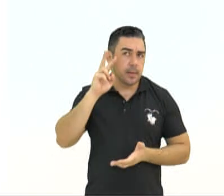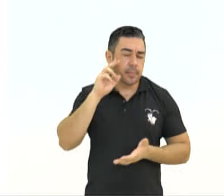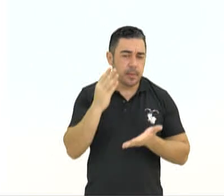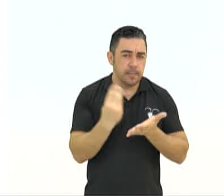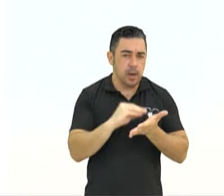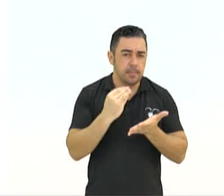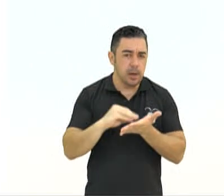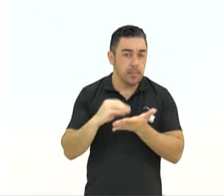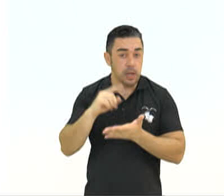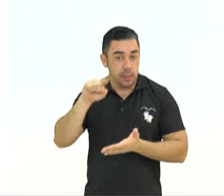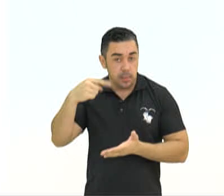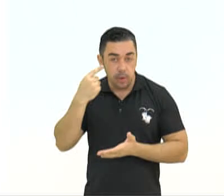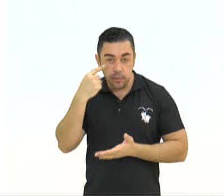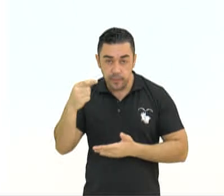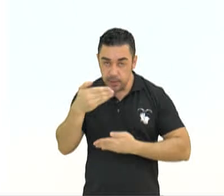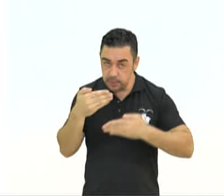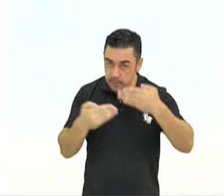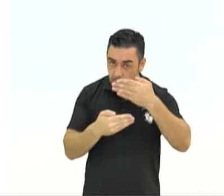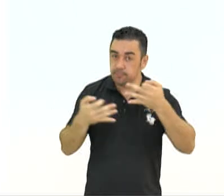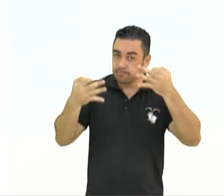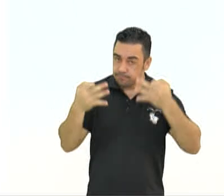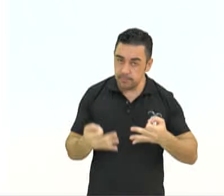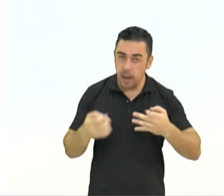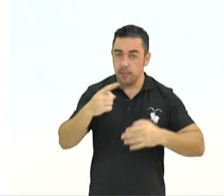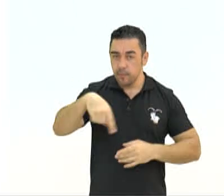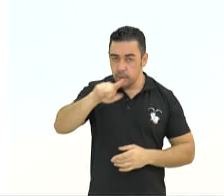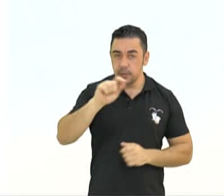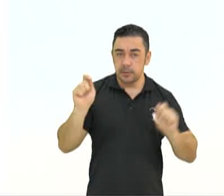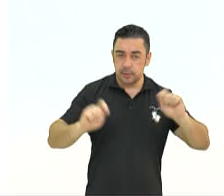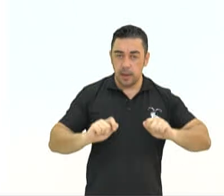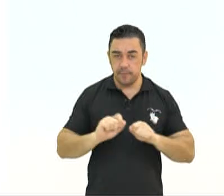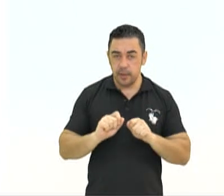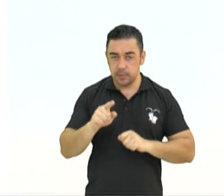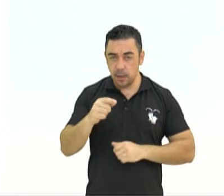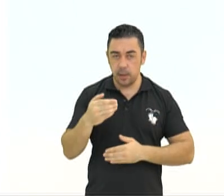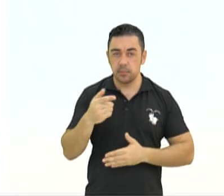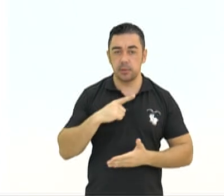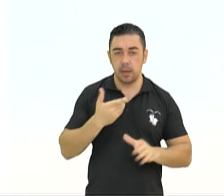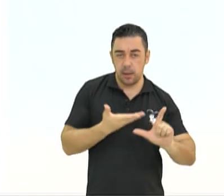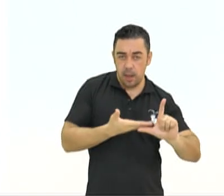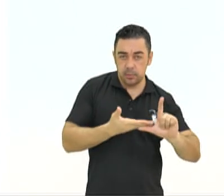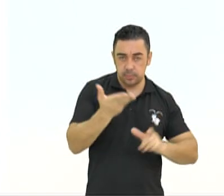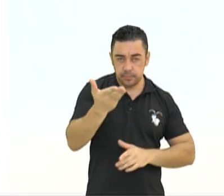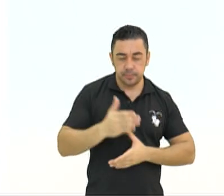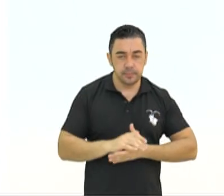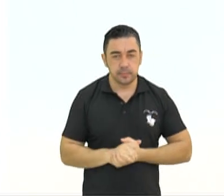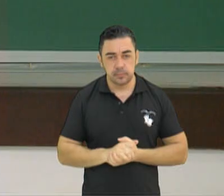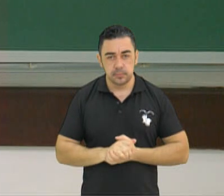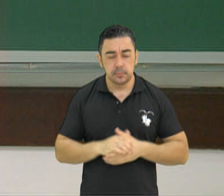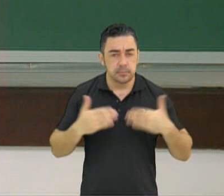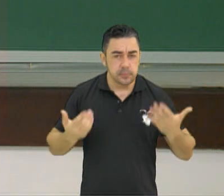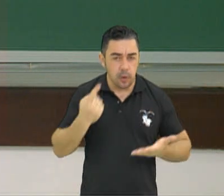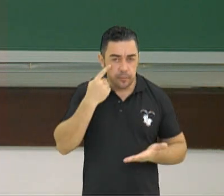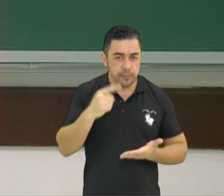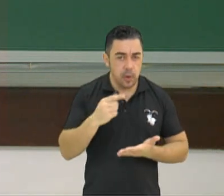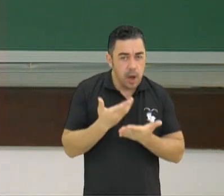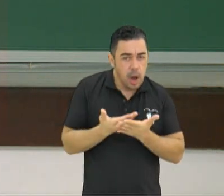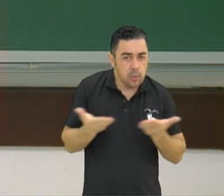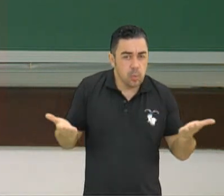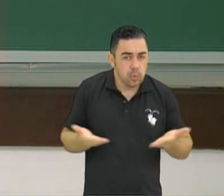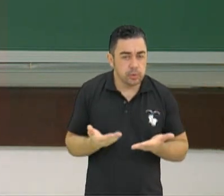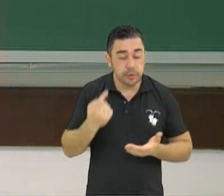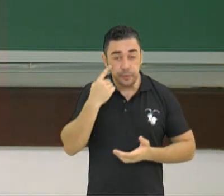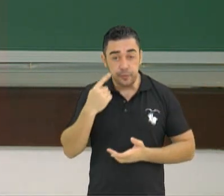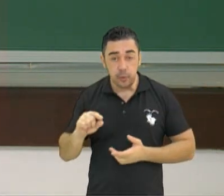consegue. Depois você confere com os slides que vão estar disponíveis para vocês lá no Classroom, tá? Gente, então o que a gente viu na aula de hoje? A